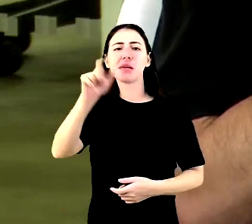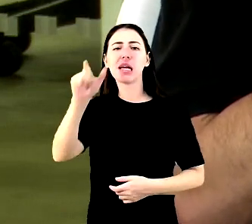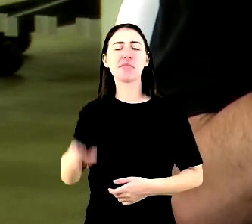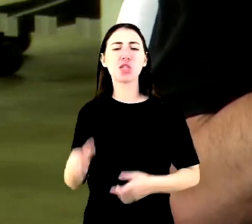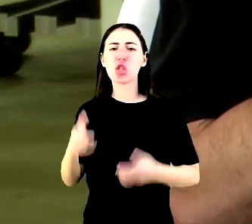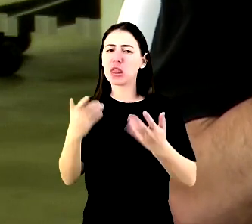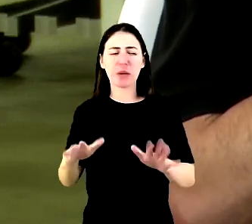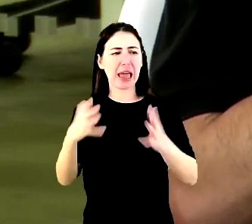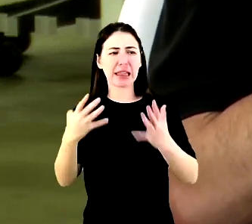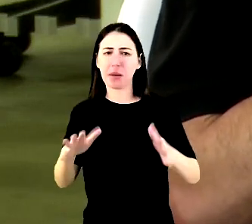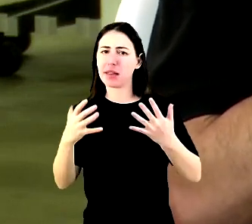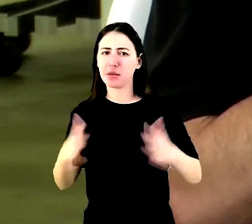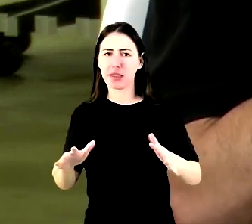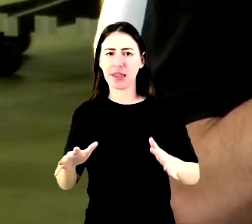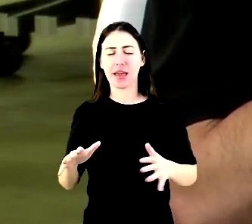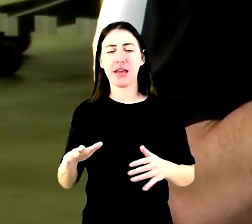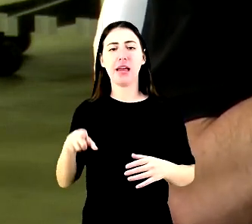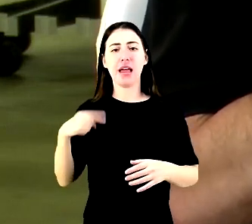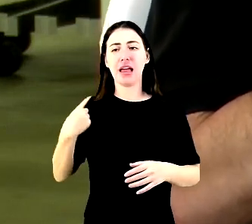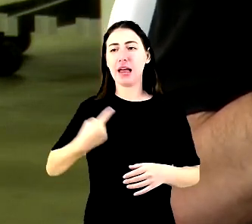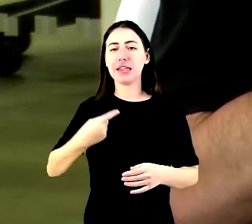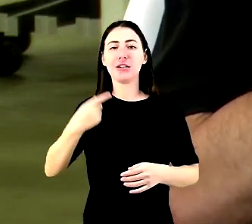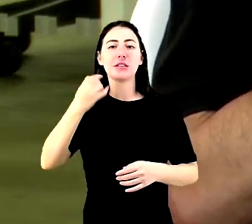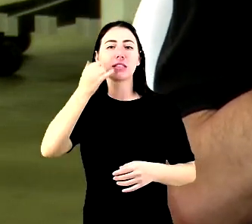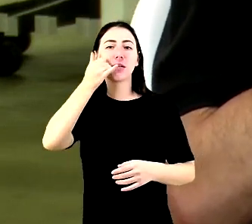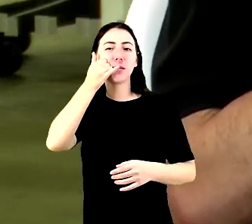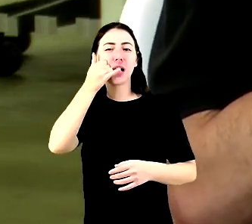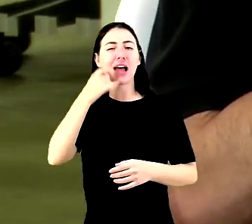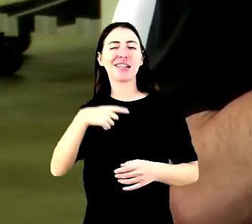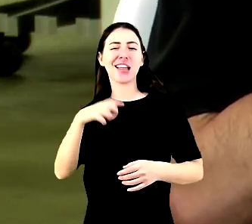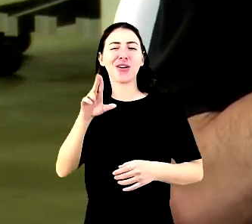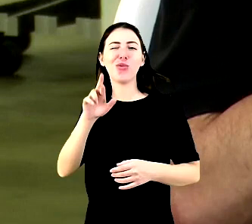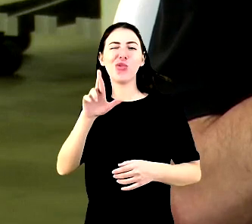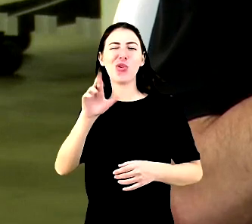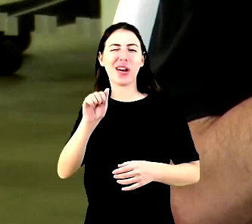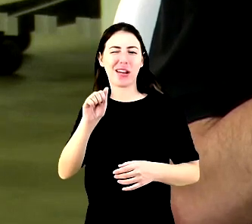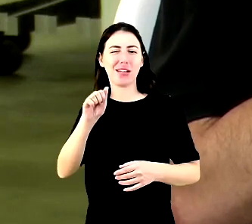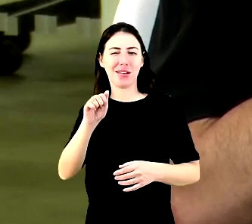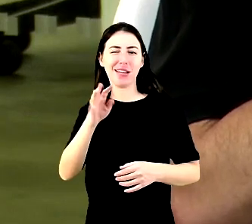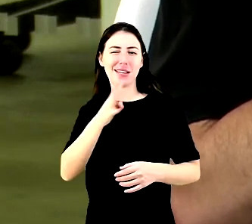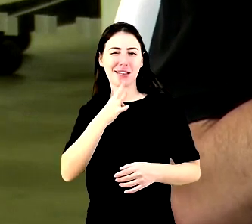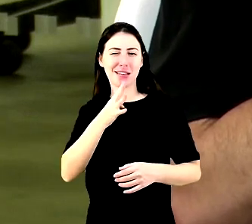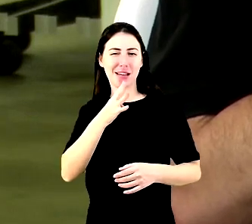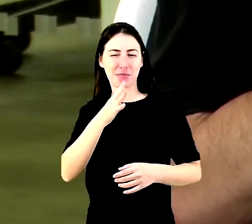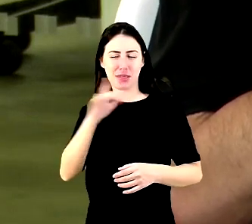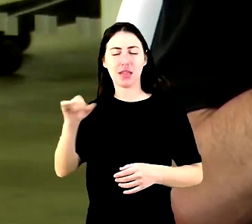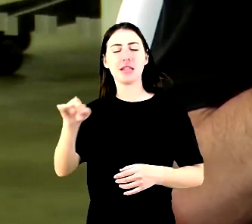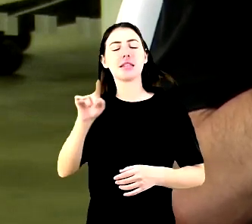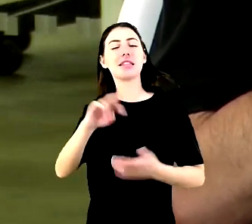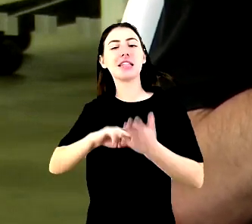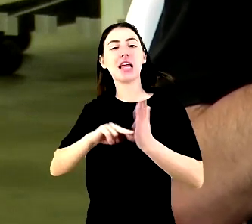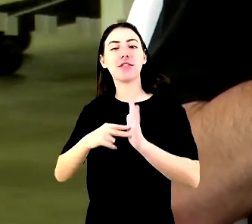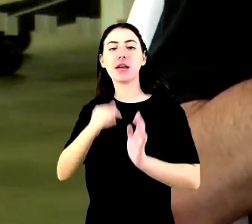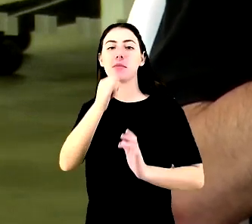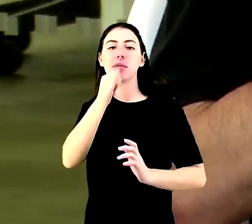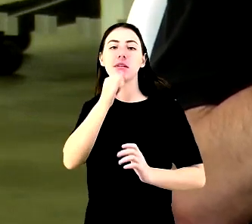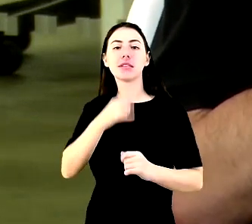que o cliente espera de qualidade de atendimento. Então, a primeira coisa é escutar o cliente, escutar suas dores, escutar,